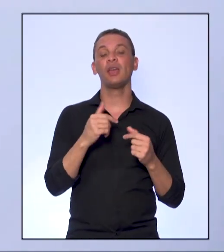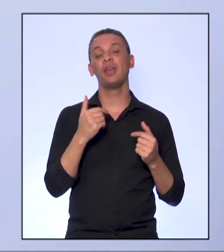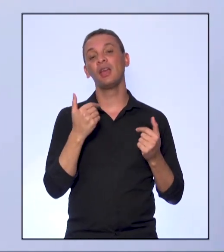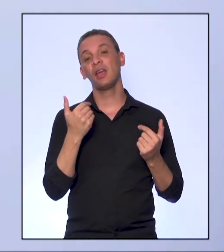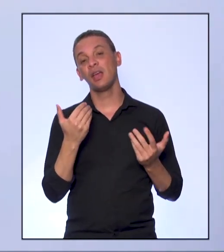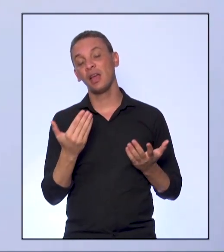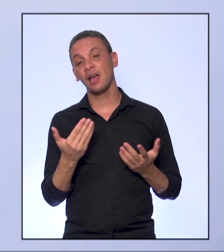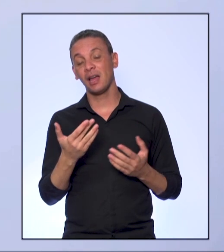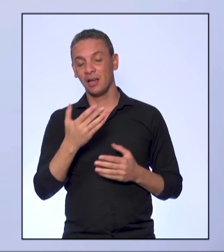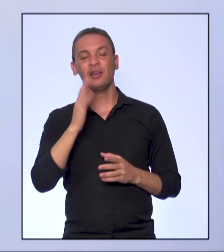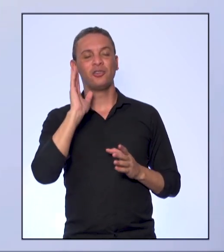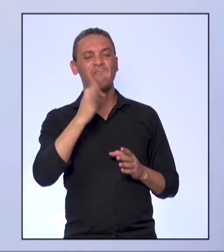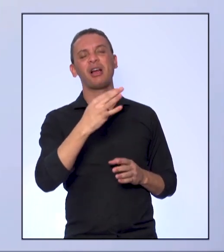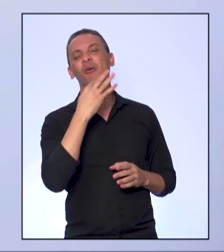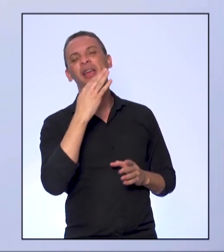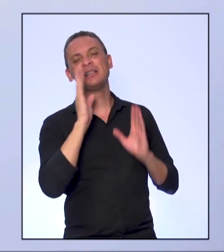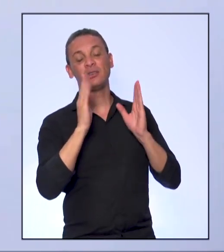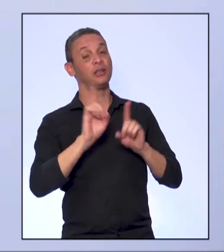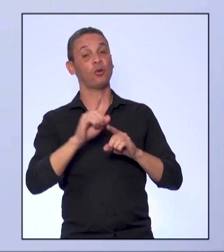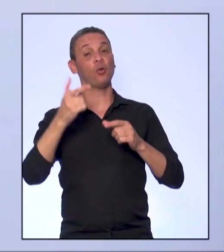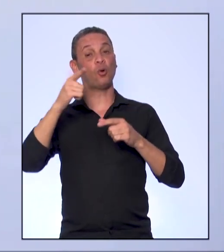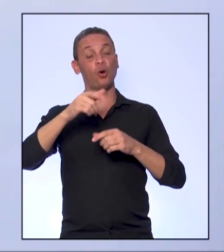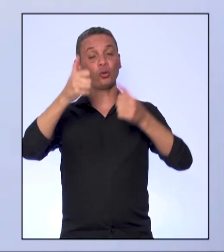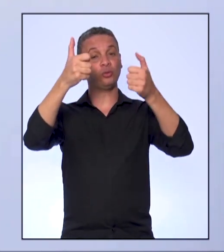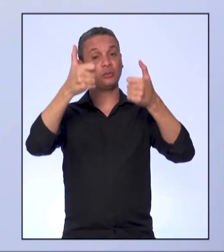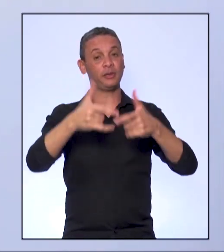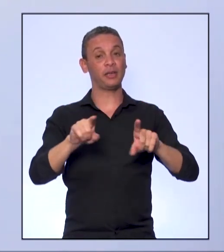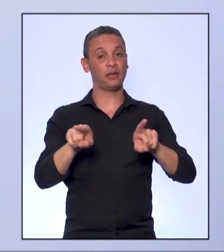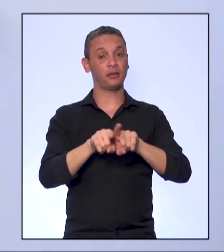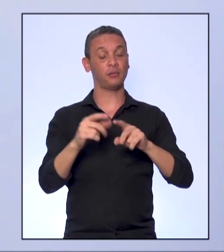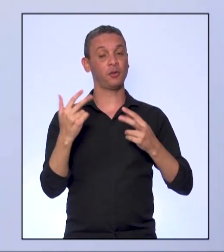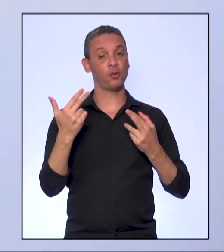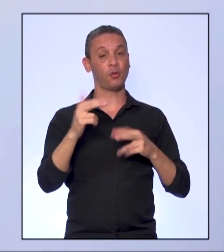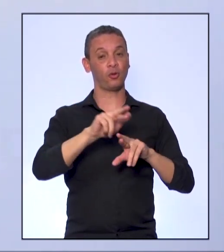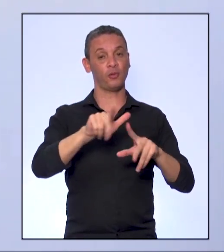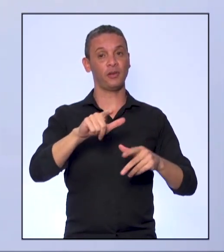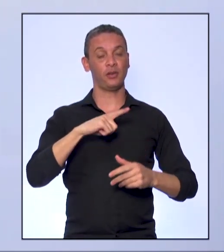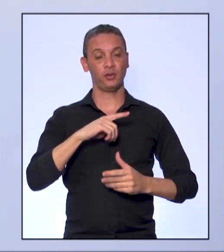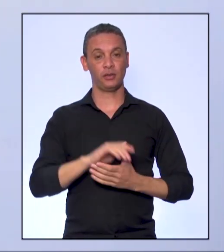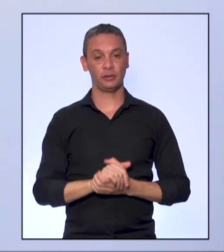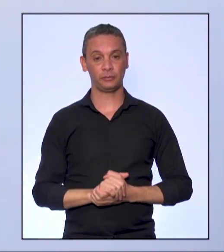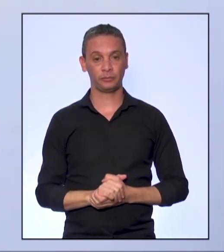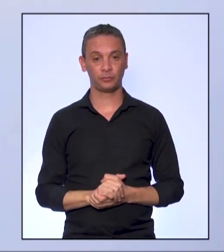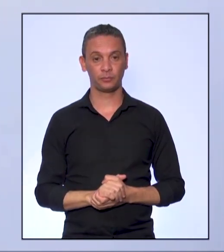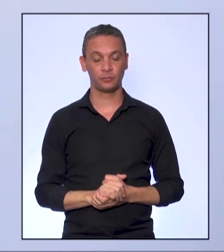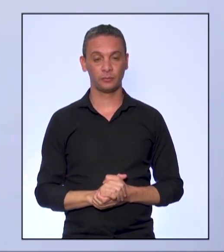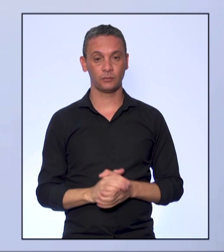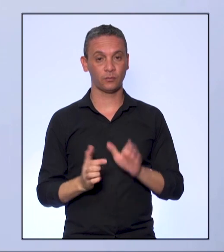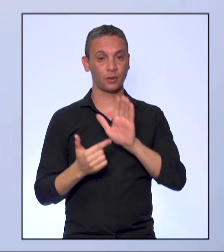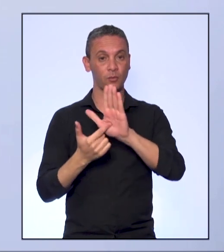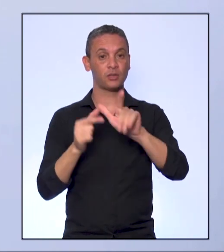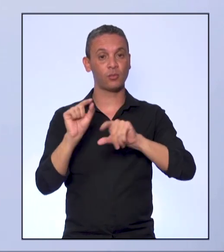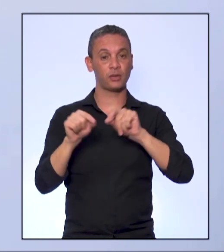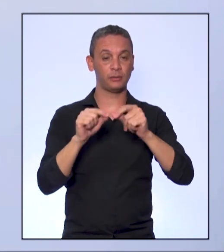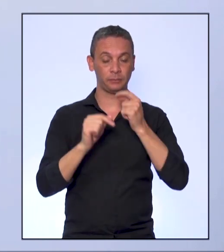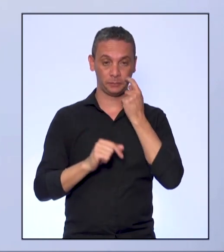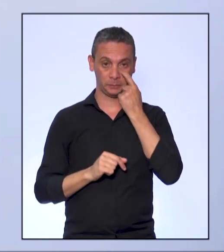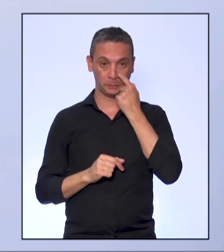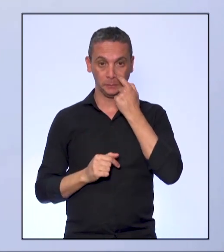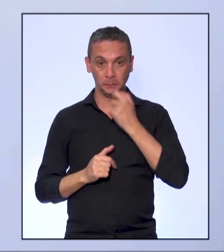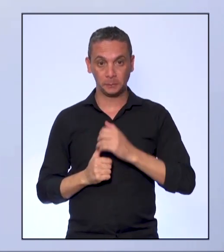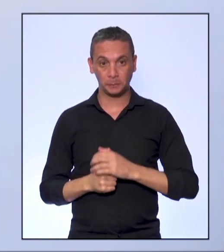que todo mundo já viu, tá? Não é ser comum. Então, bora ver aqui com calma. Então, o que eu vou mostrar aqui para vocês